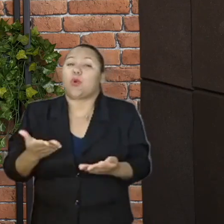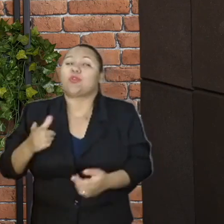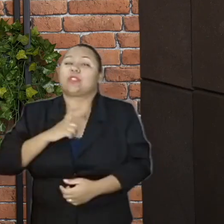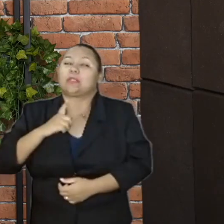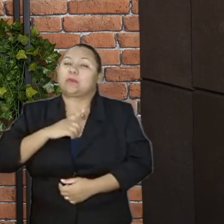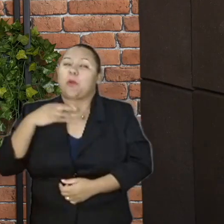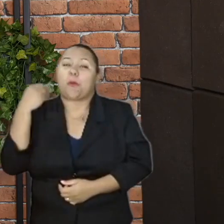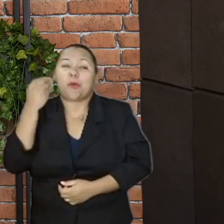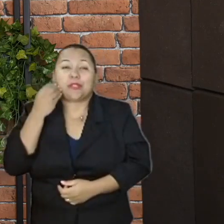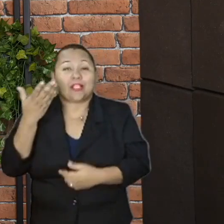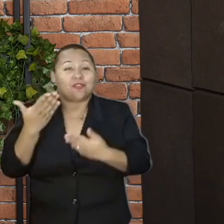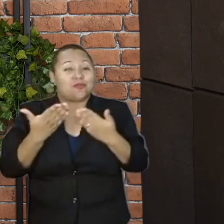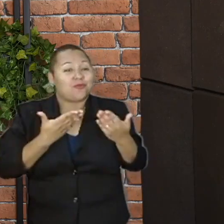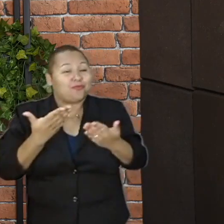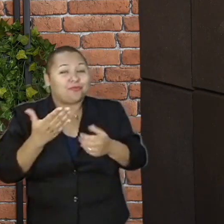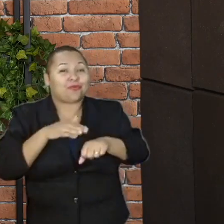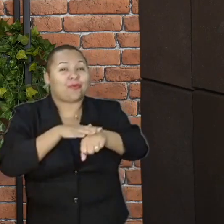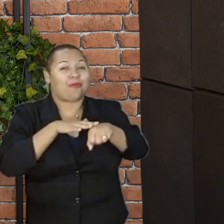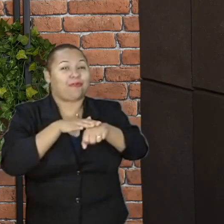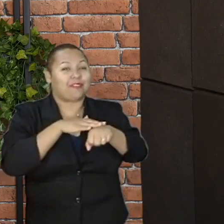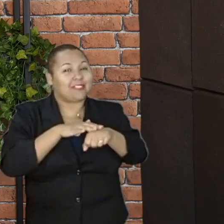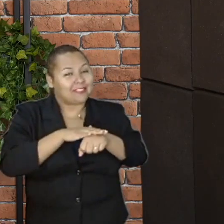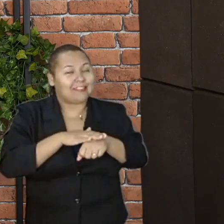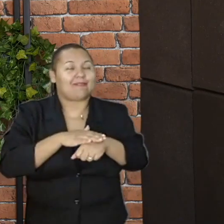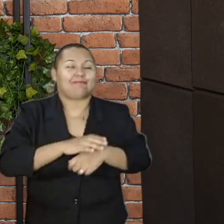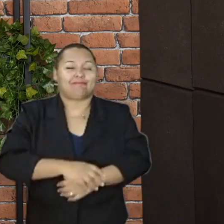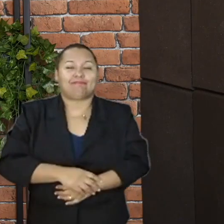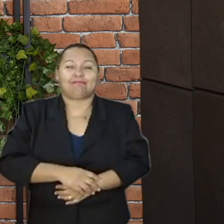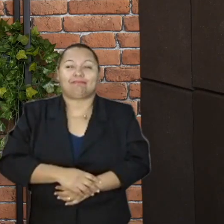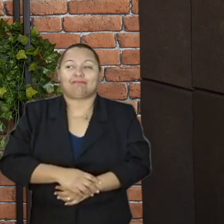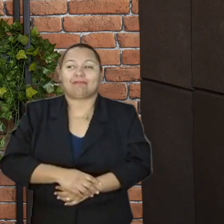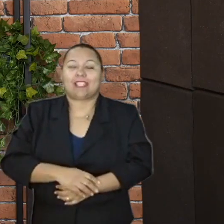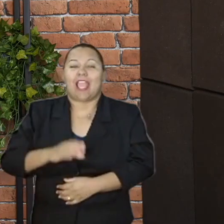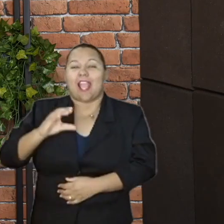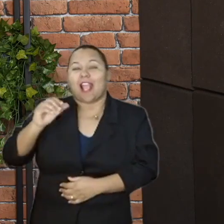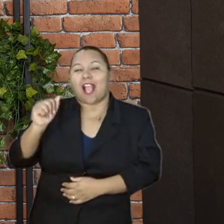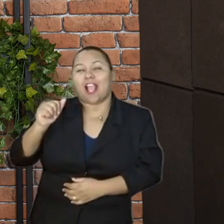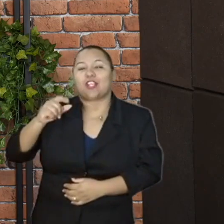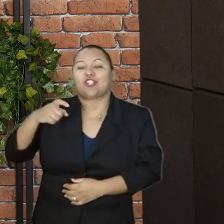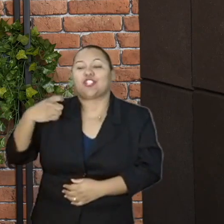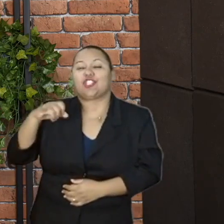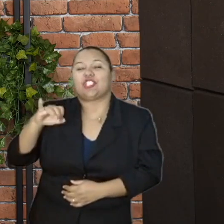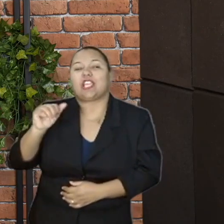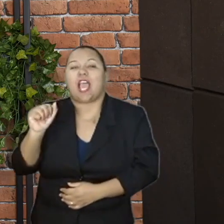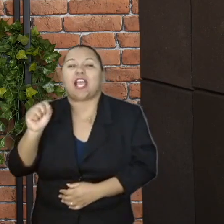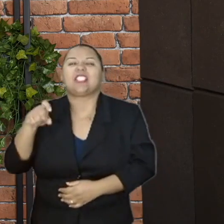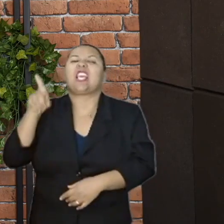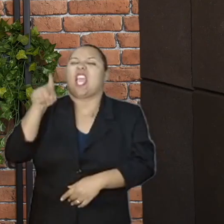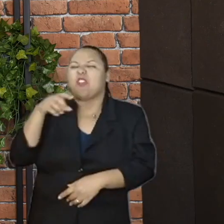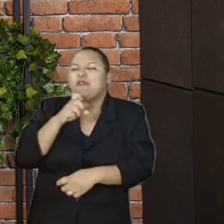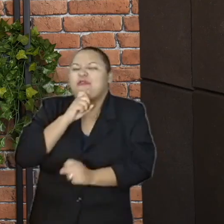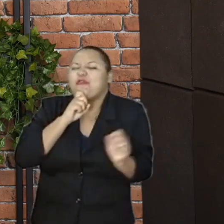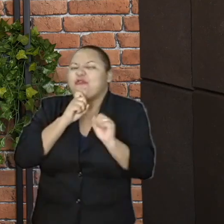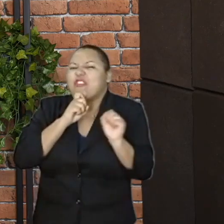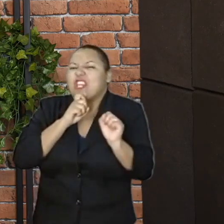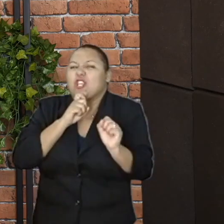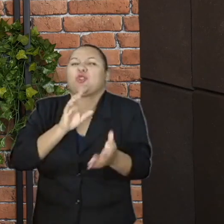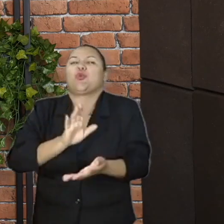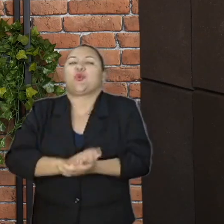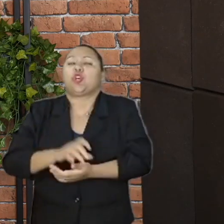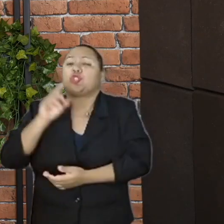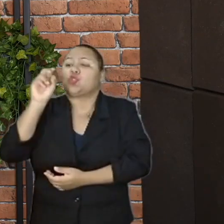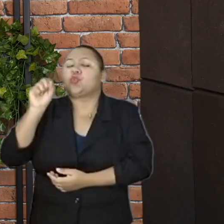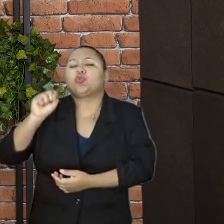ela direto acho que está em Caxias do Sul, deve estar um frio danado lá. Ela não está aqui presente